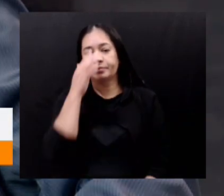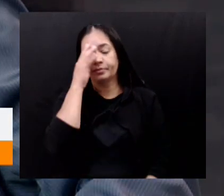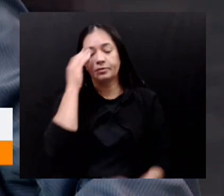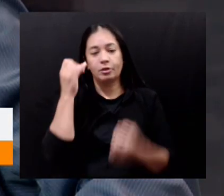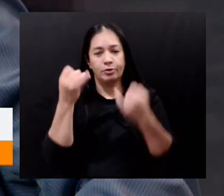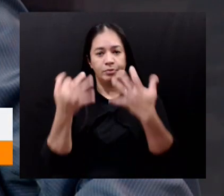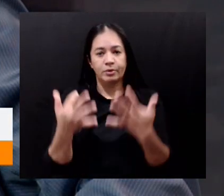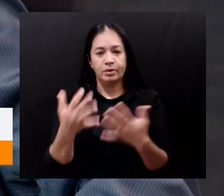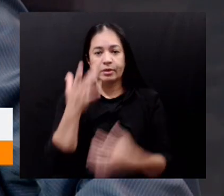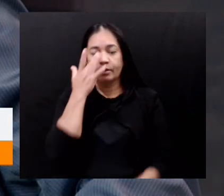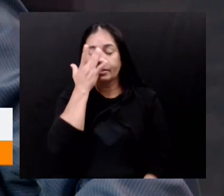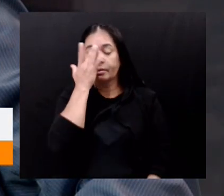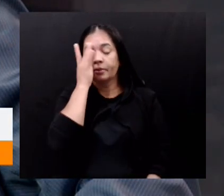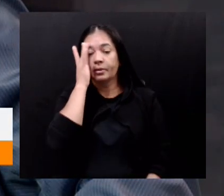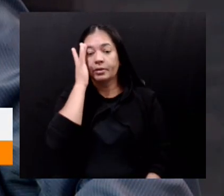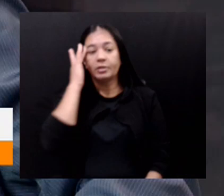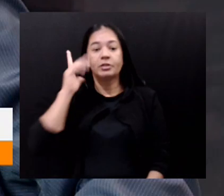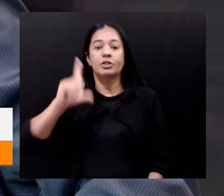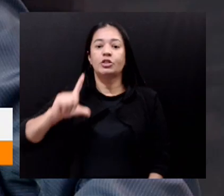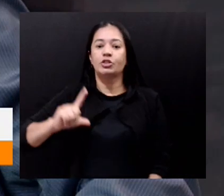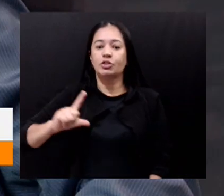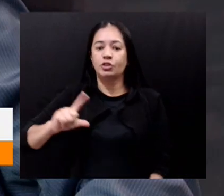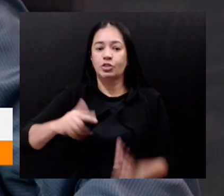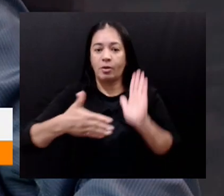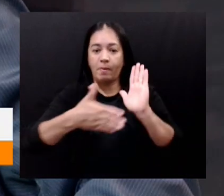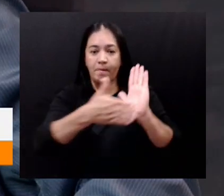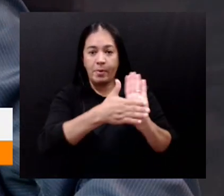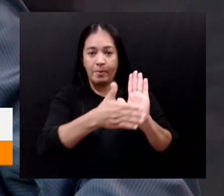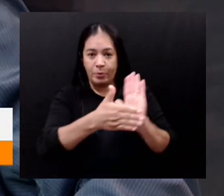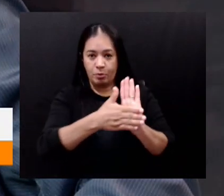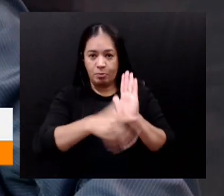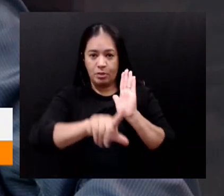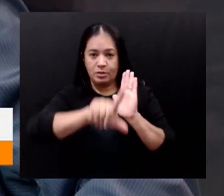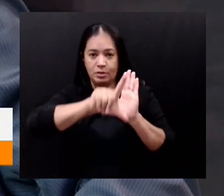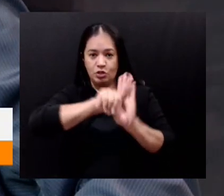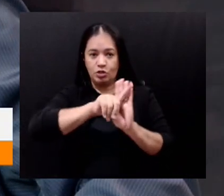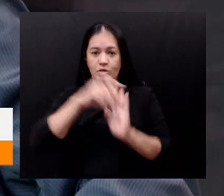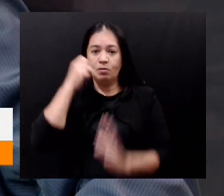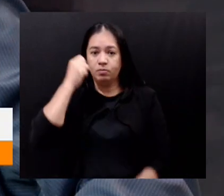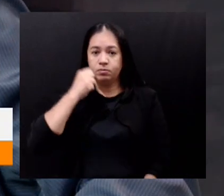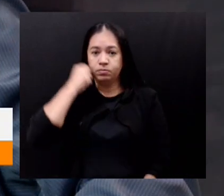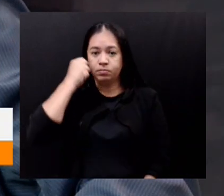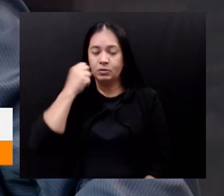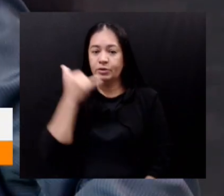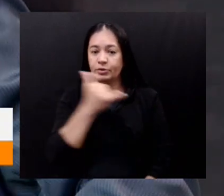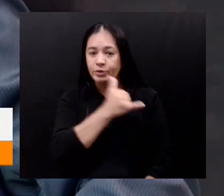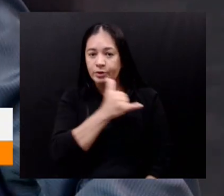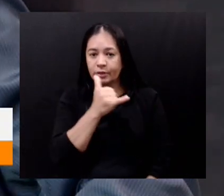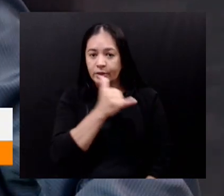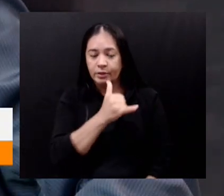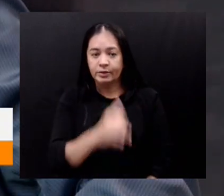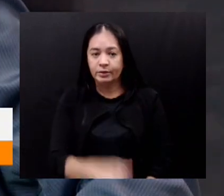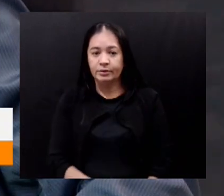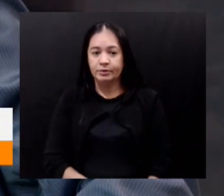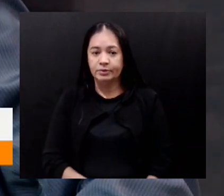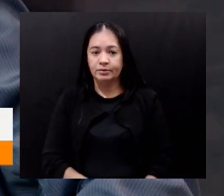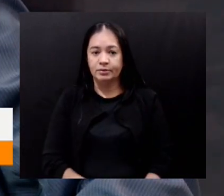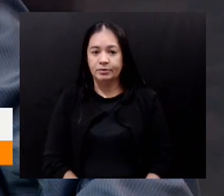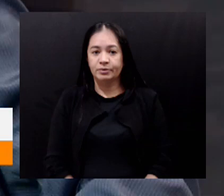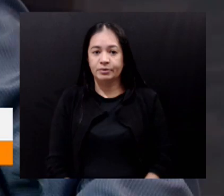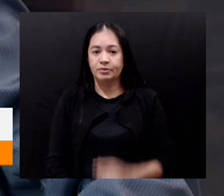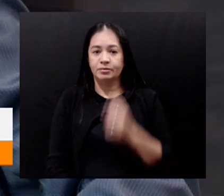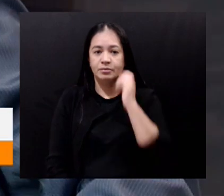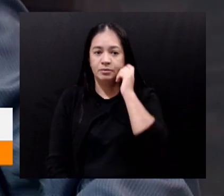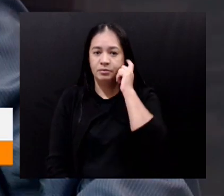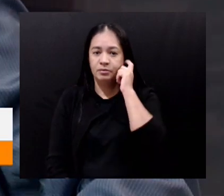senador italiano, Menia, Uhum. eh, no que diz respeito a mudanças,